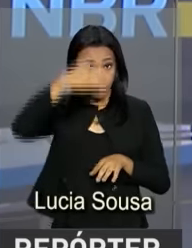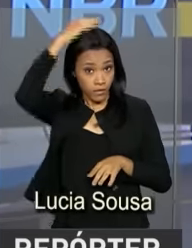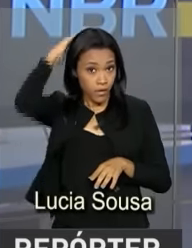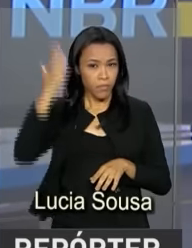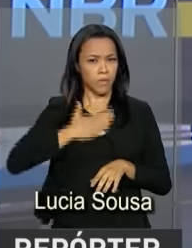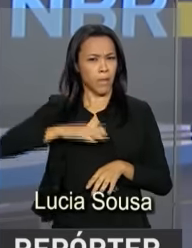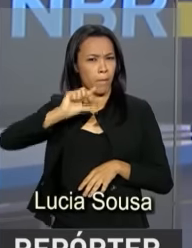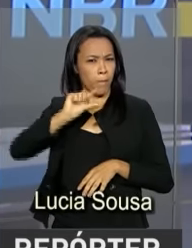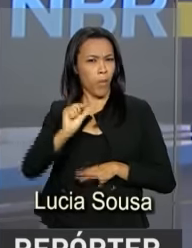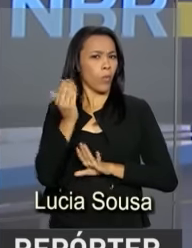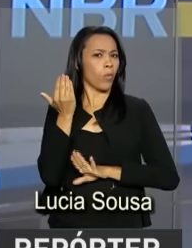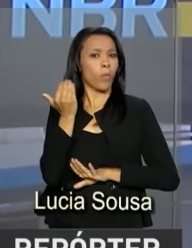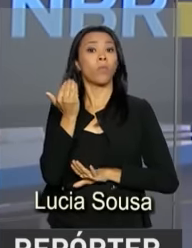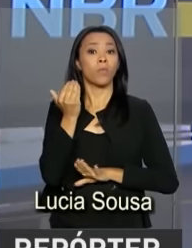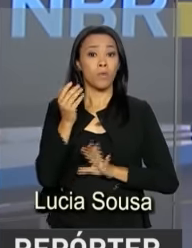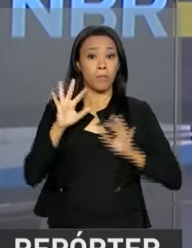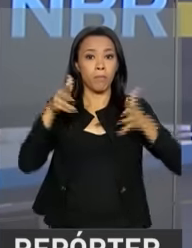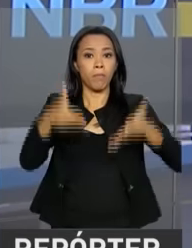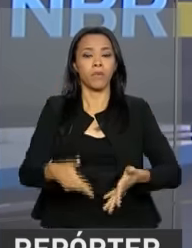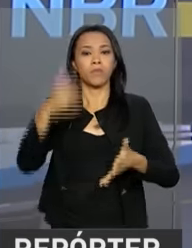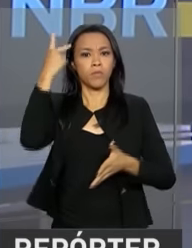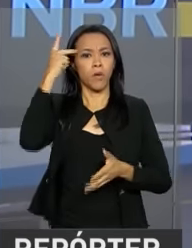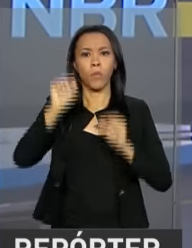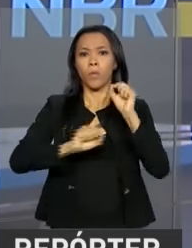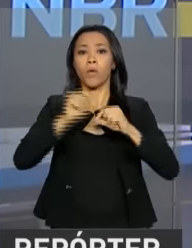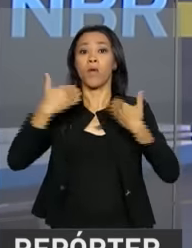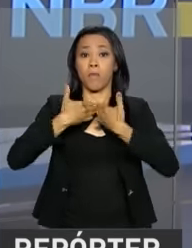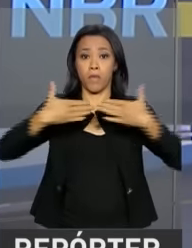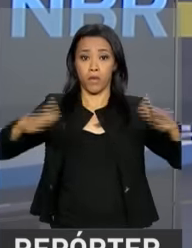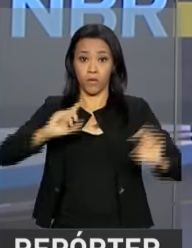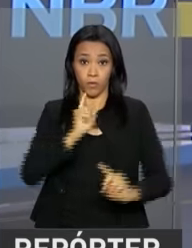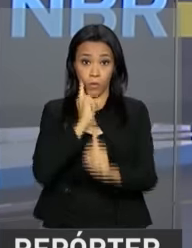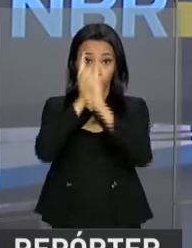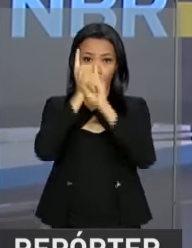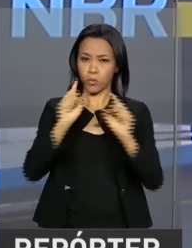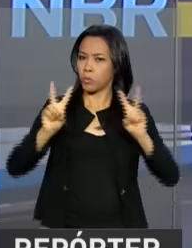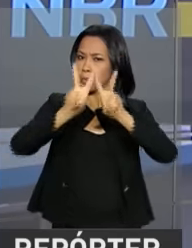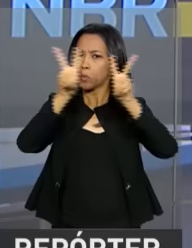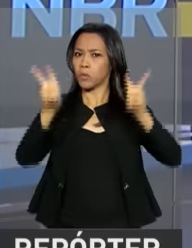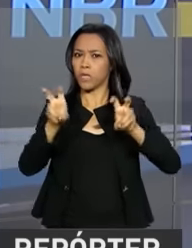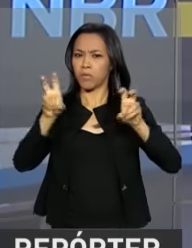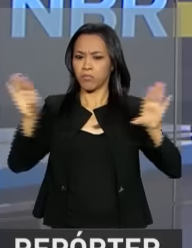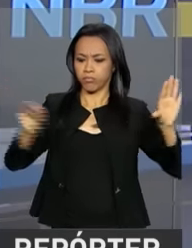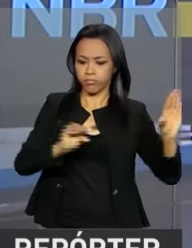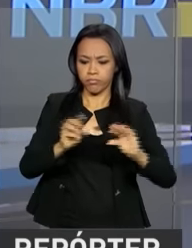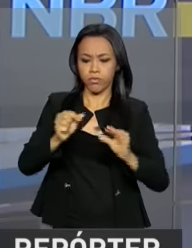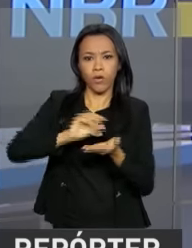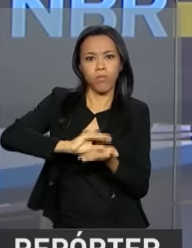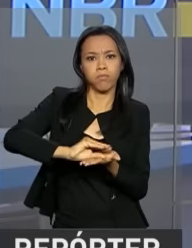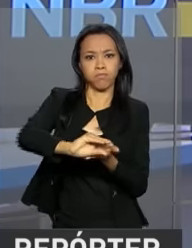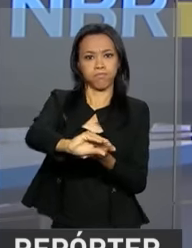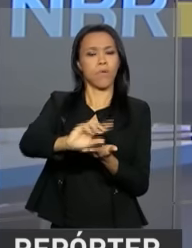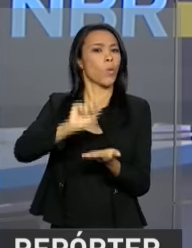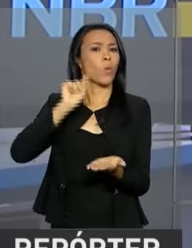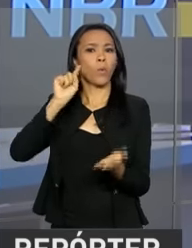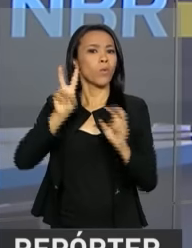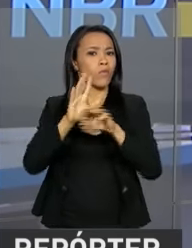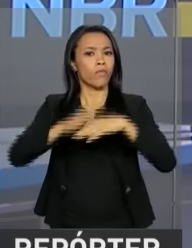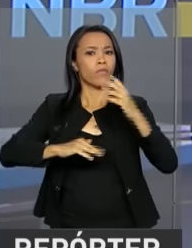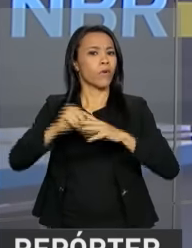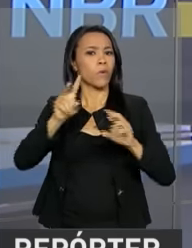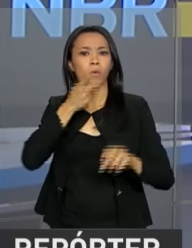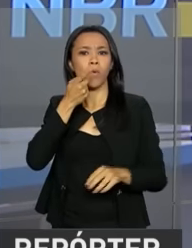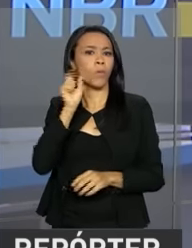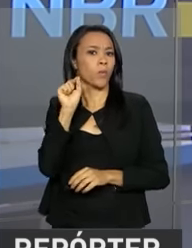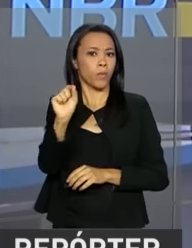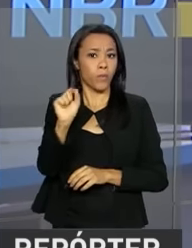agora a pouco em São Paulo da abertura de um encontro sobre investimentos ele voltou a falar sobre a liberação